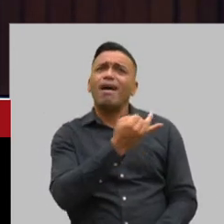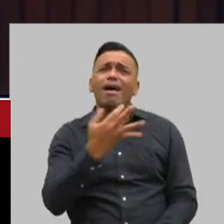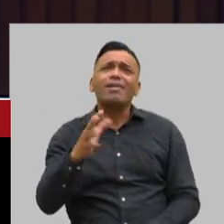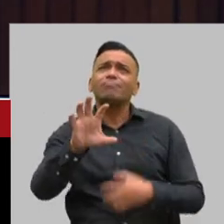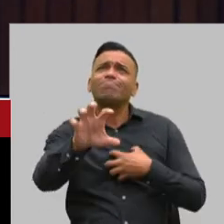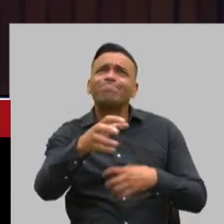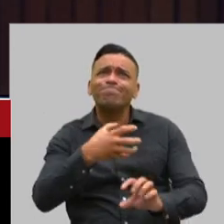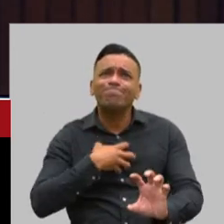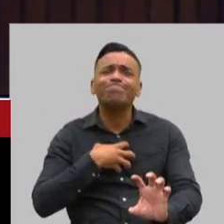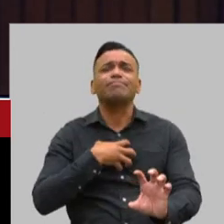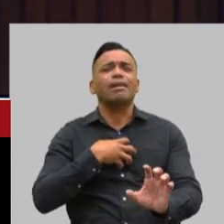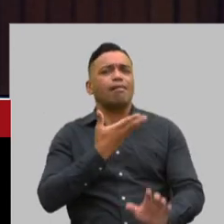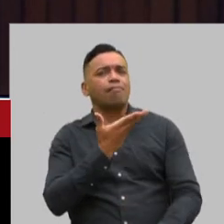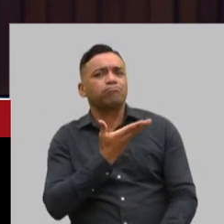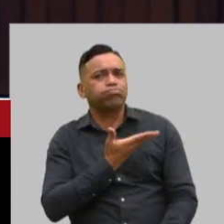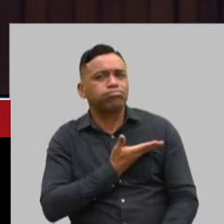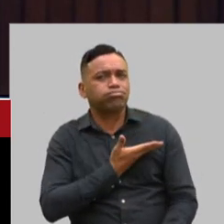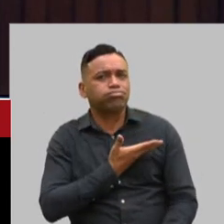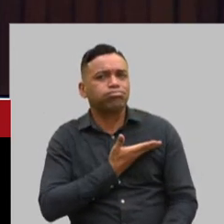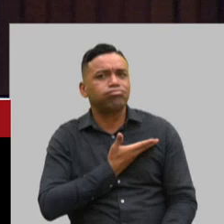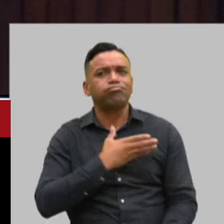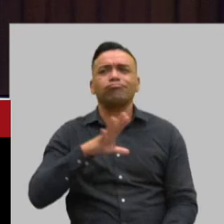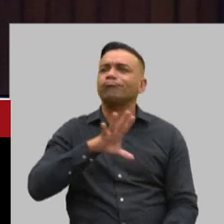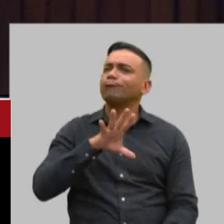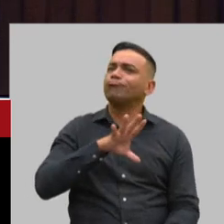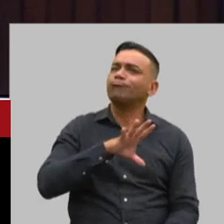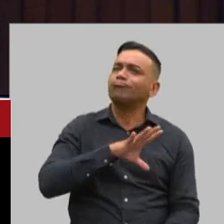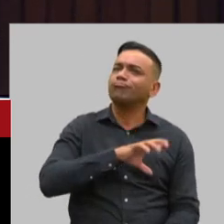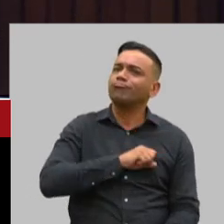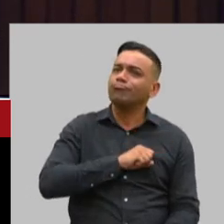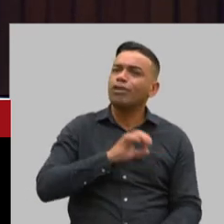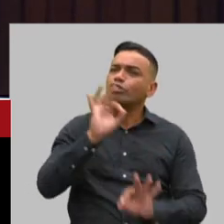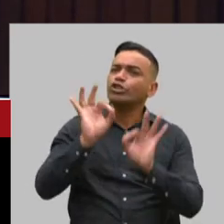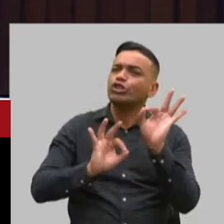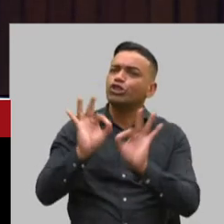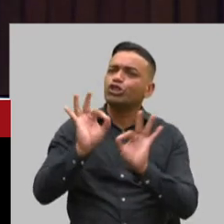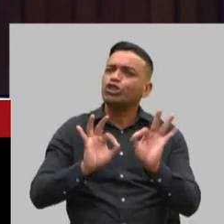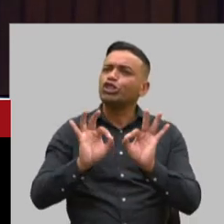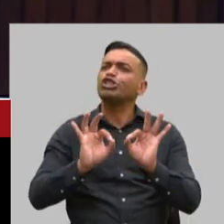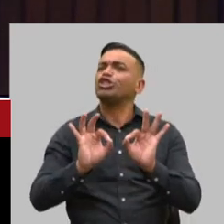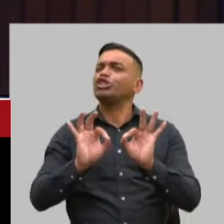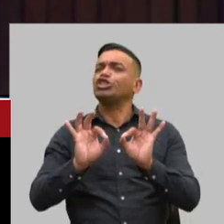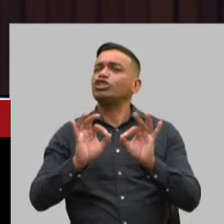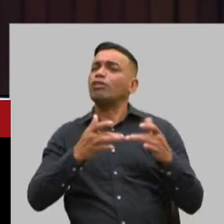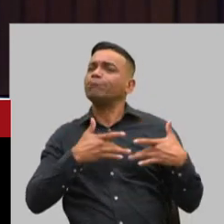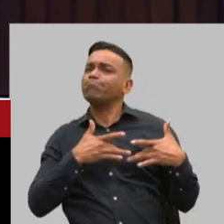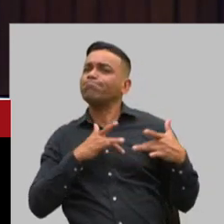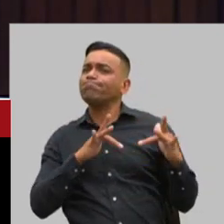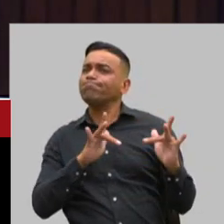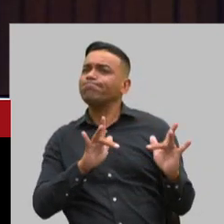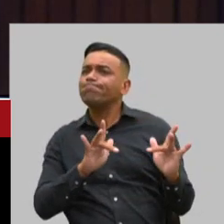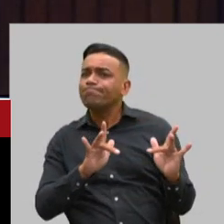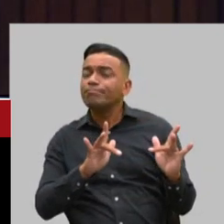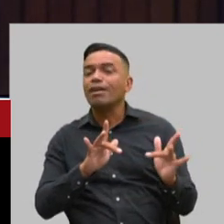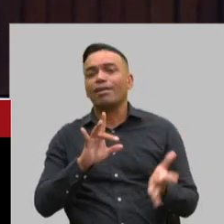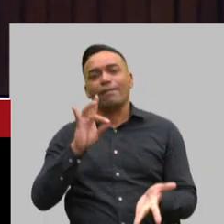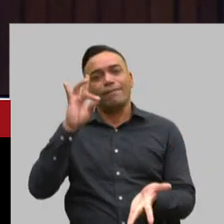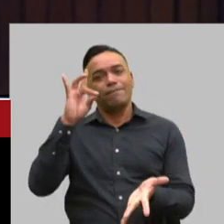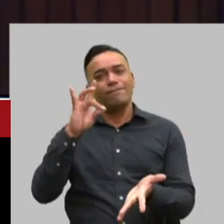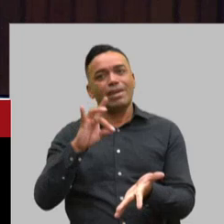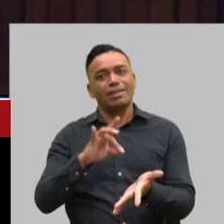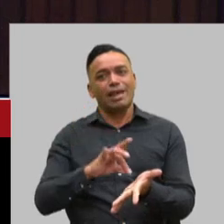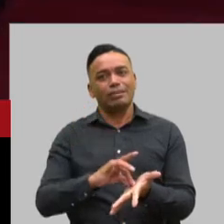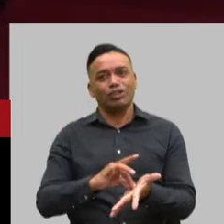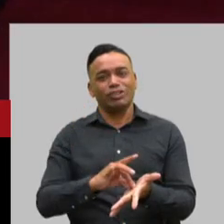Empatia, amizade, amor, justiça, solidariedade e verdade. Por isso, o